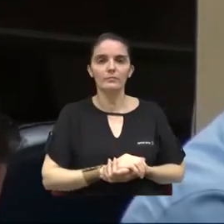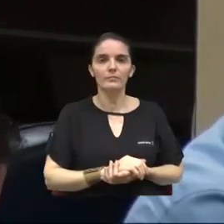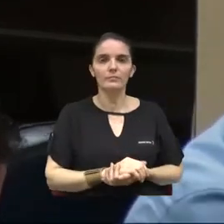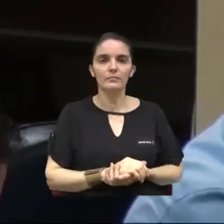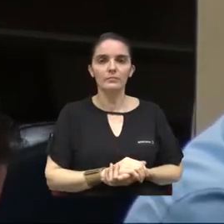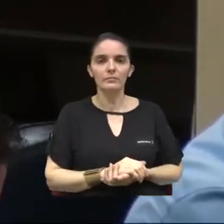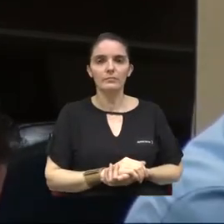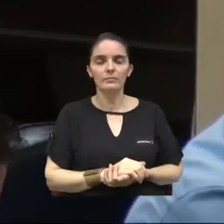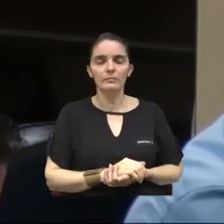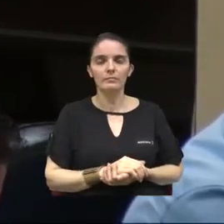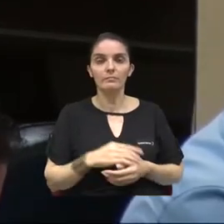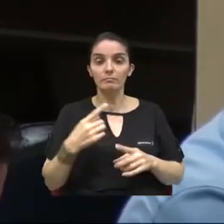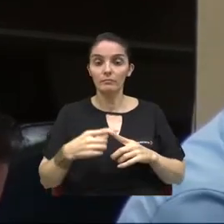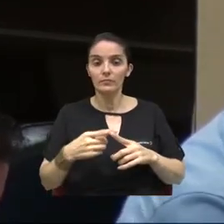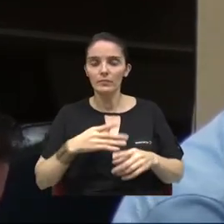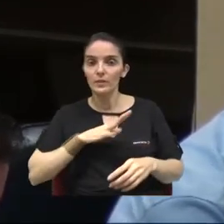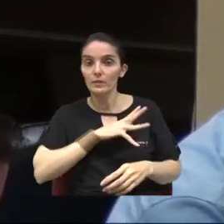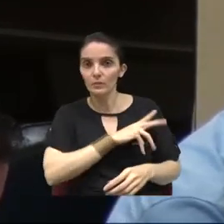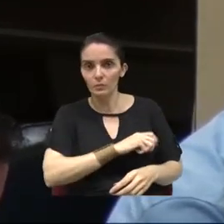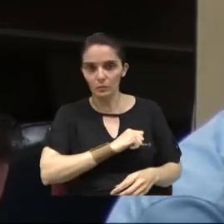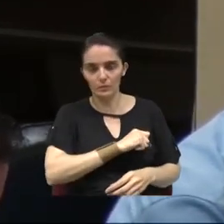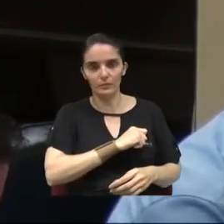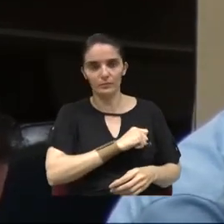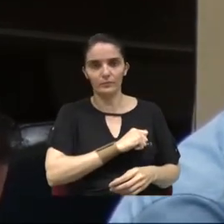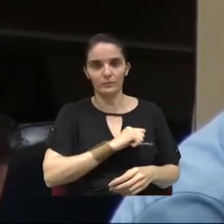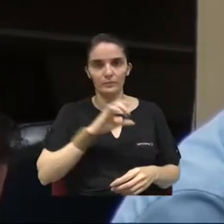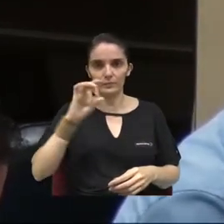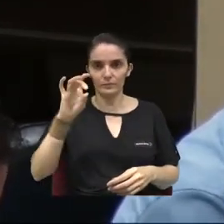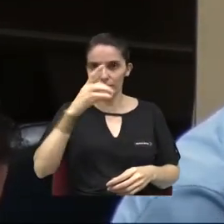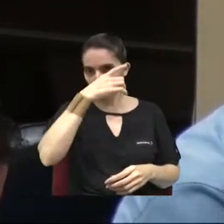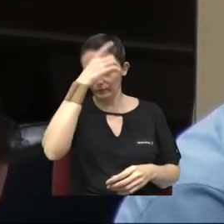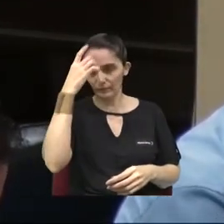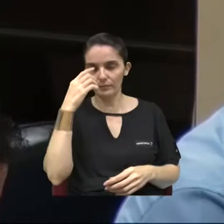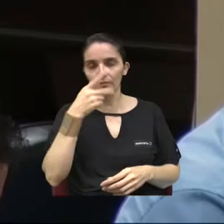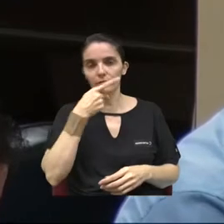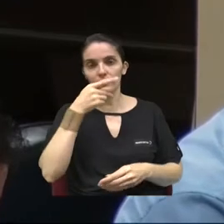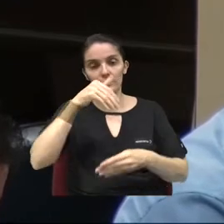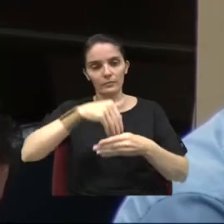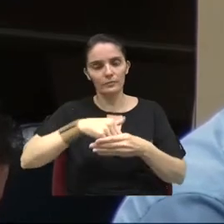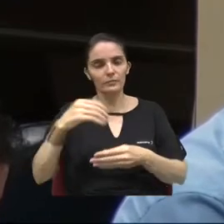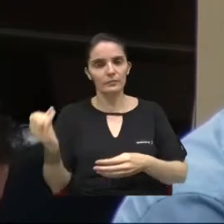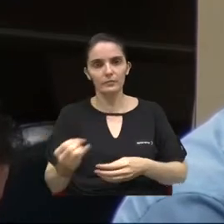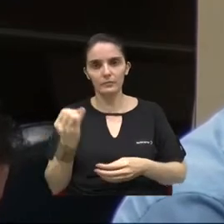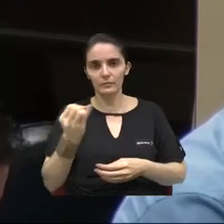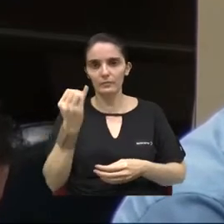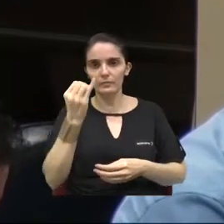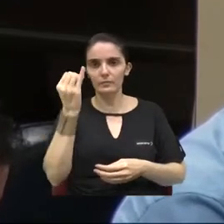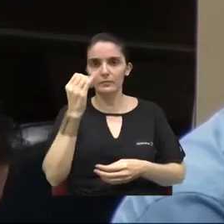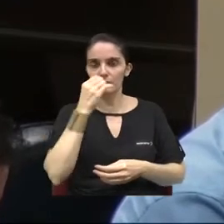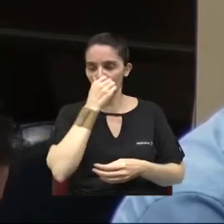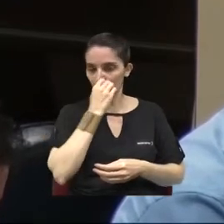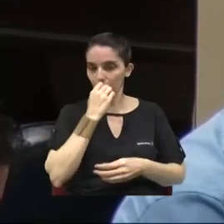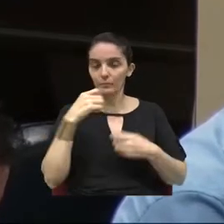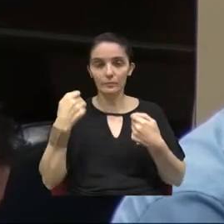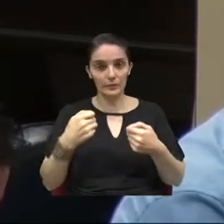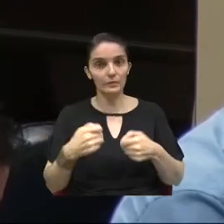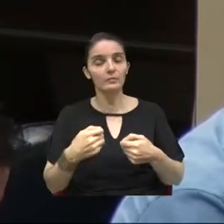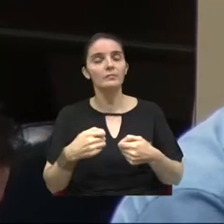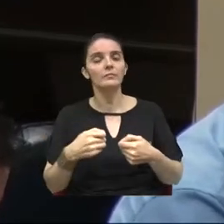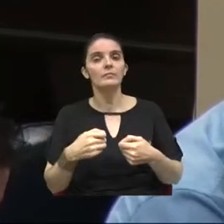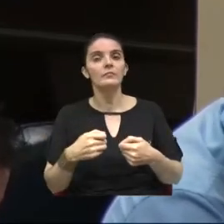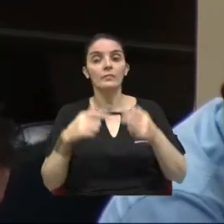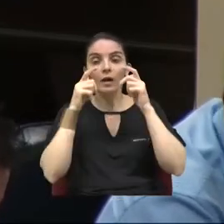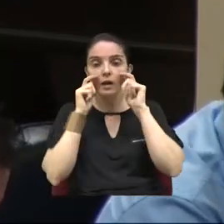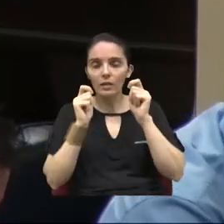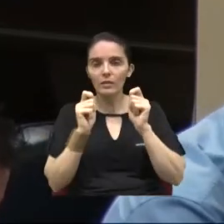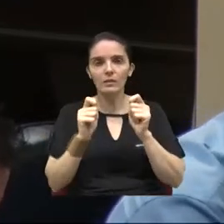pelo coração. Portanto, é muito importante essa votação e nós queremos reforçar aos